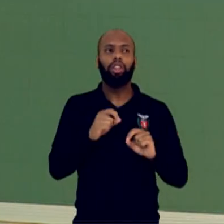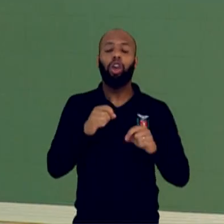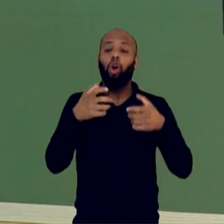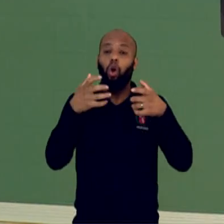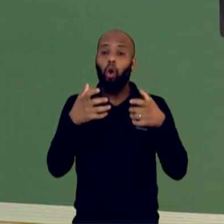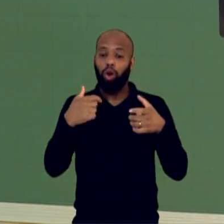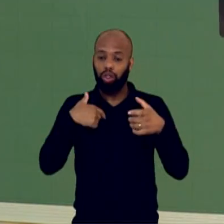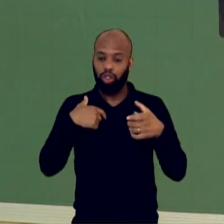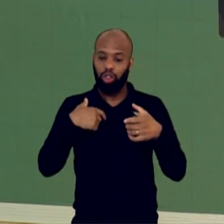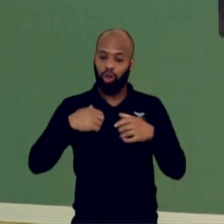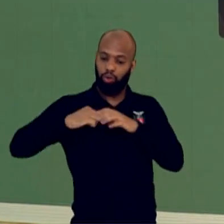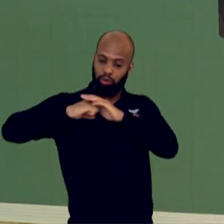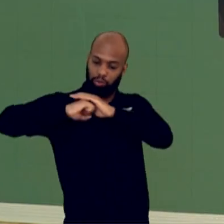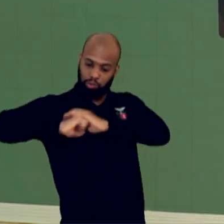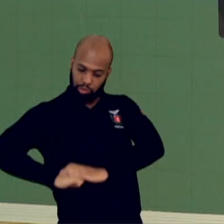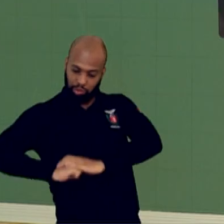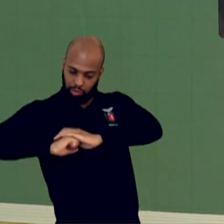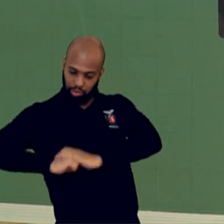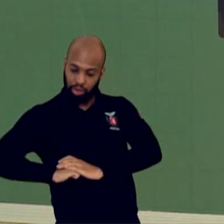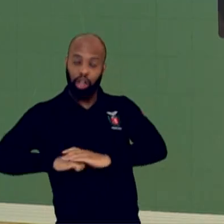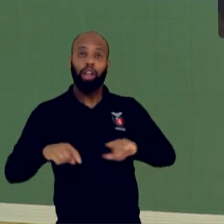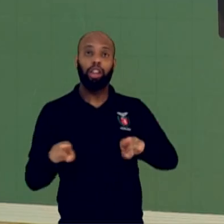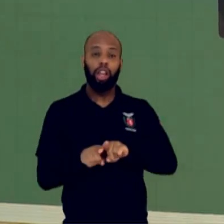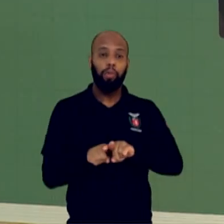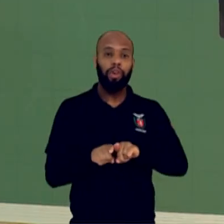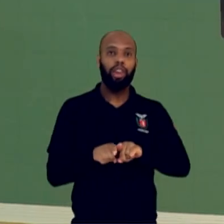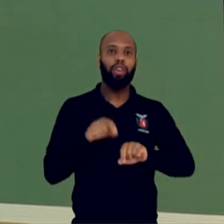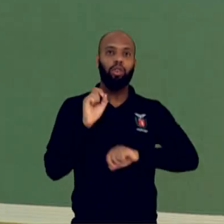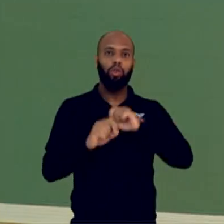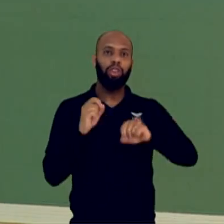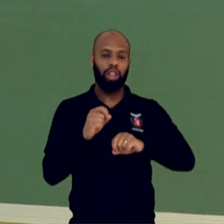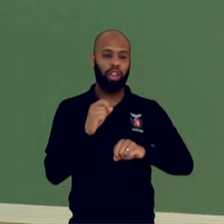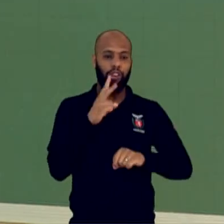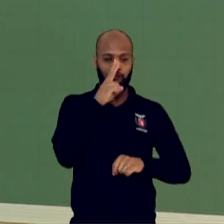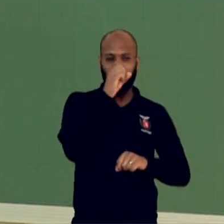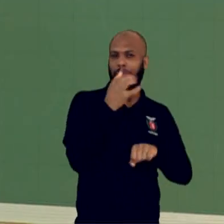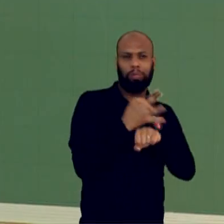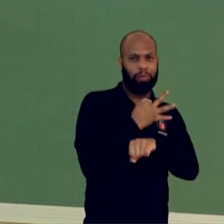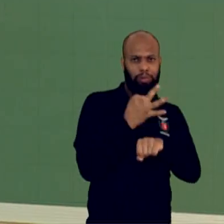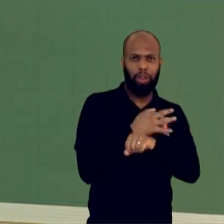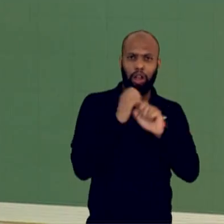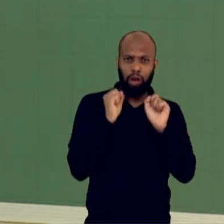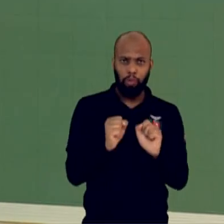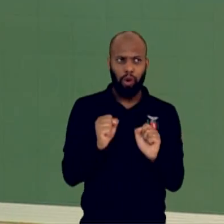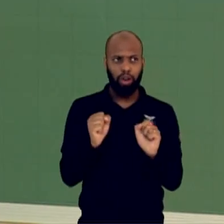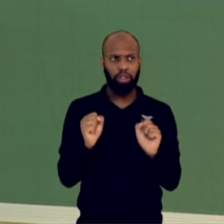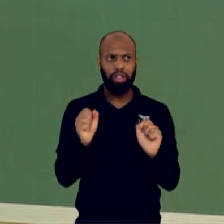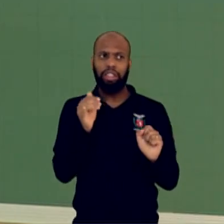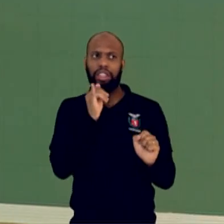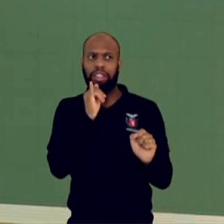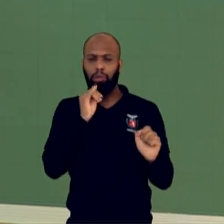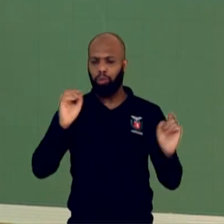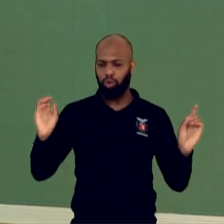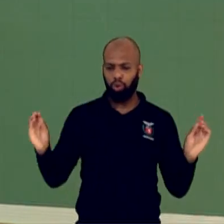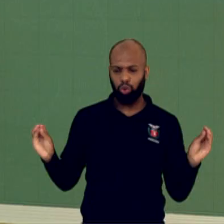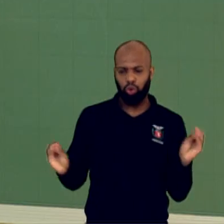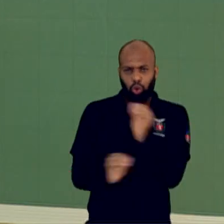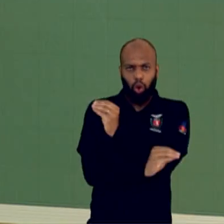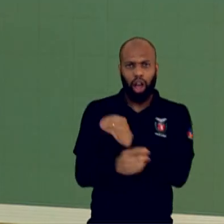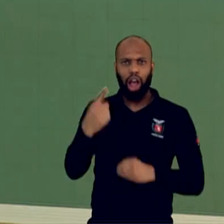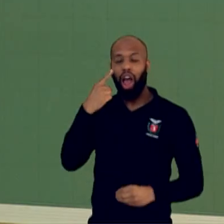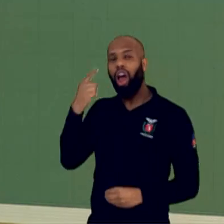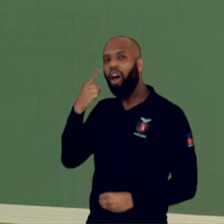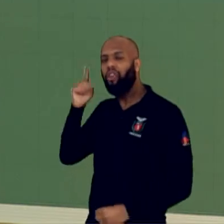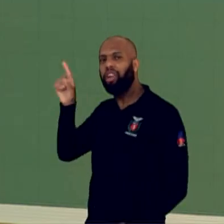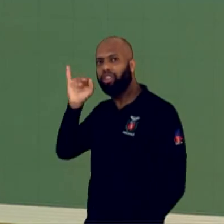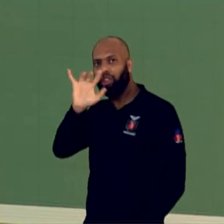apoio e minha força resistente. Tá, professora, mas eu posso inverter isso aqui, ó? Posso.